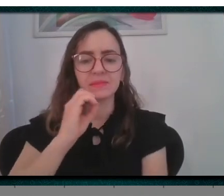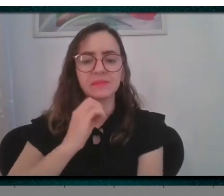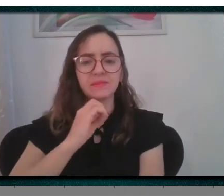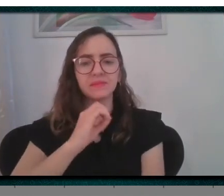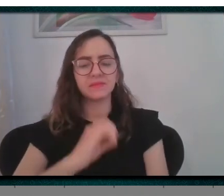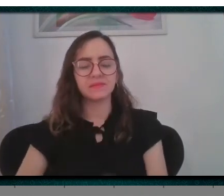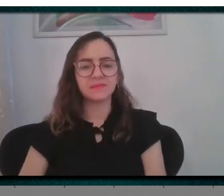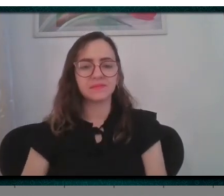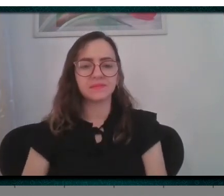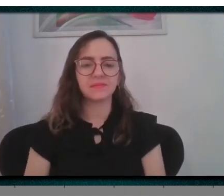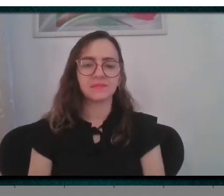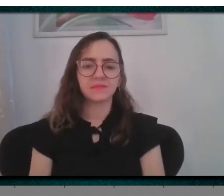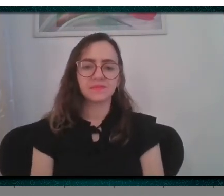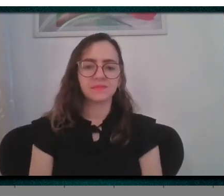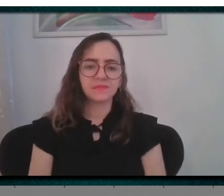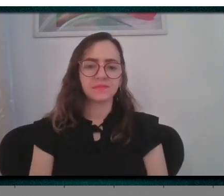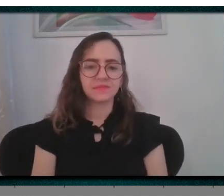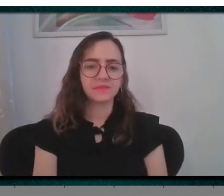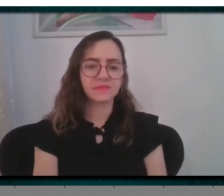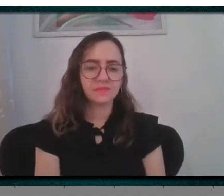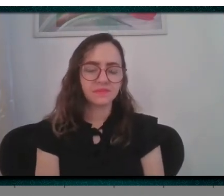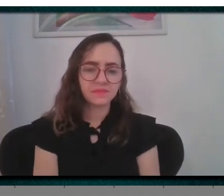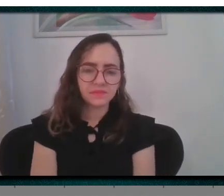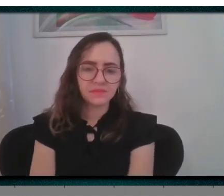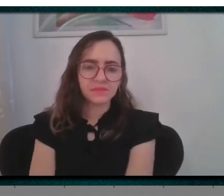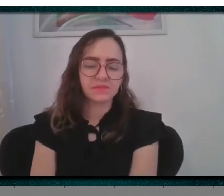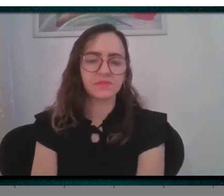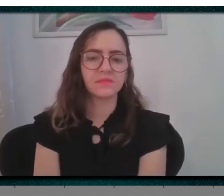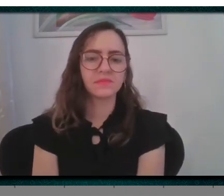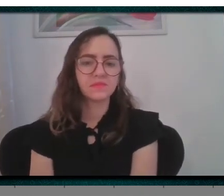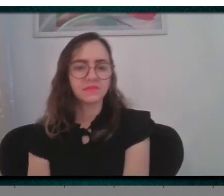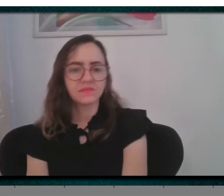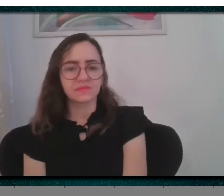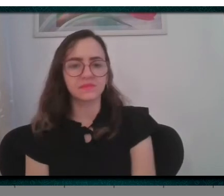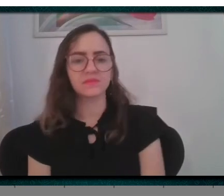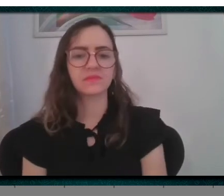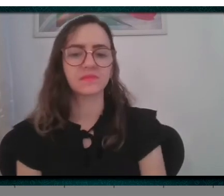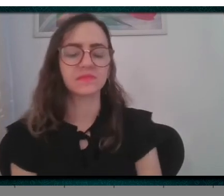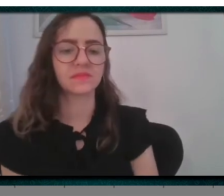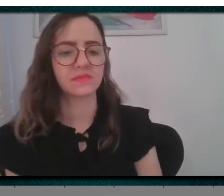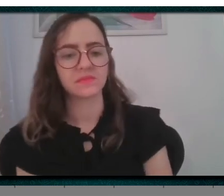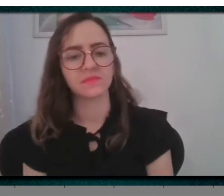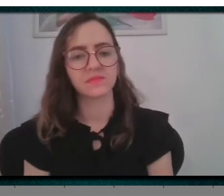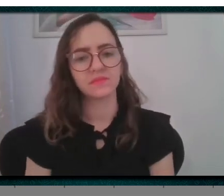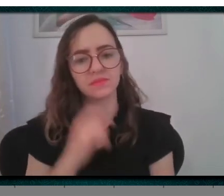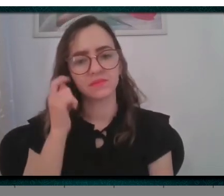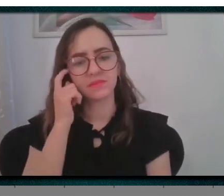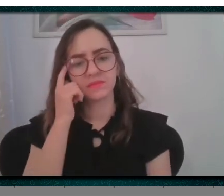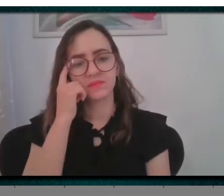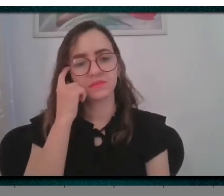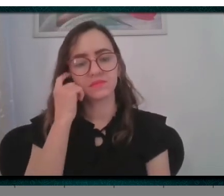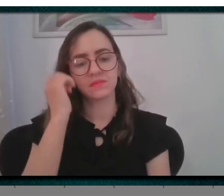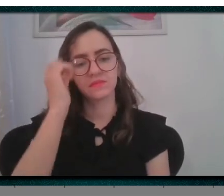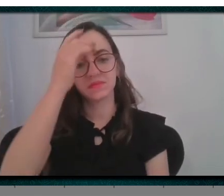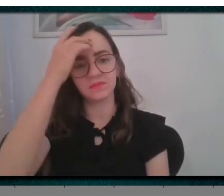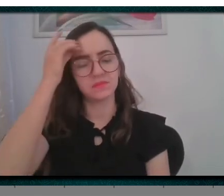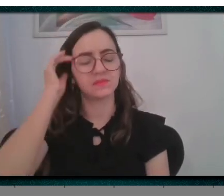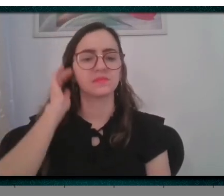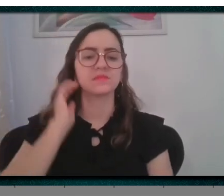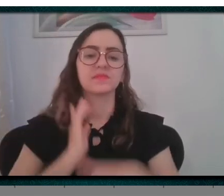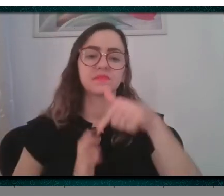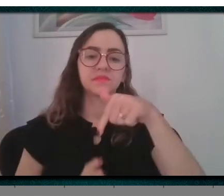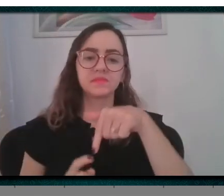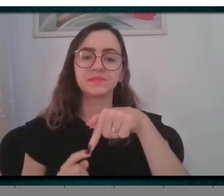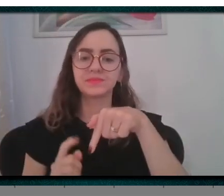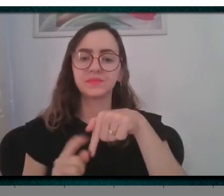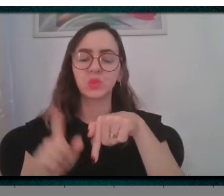Eu tenho o número 7 como centro. Se esse número 7 vir para o número 6,